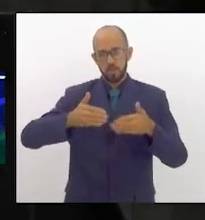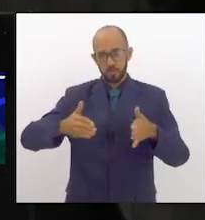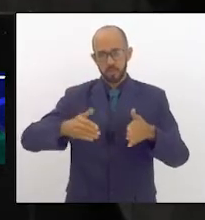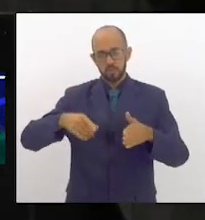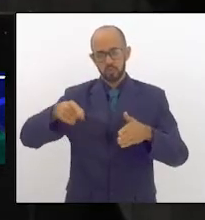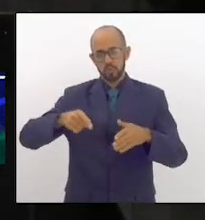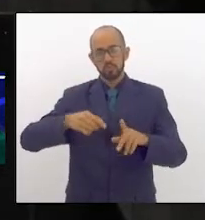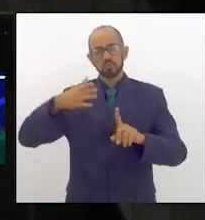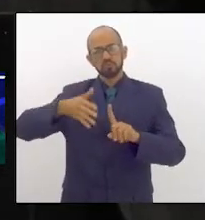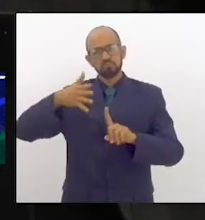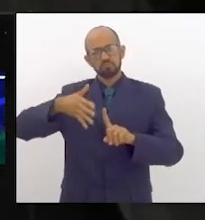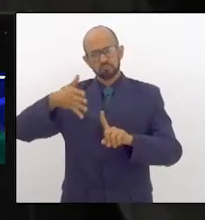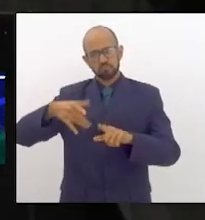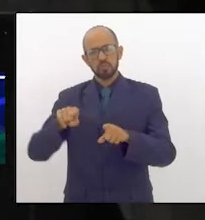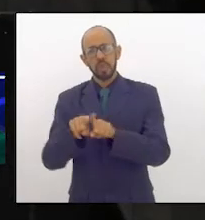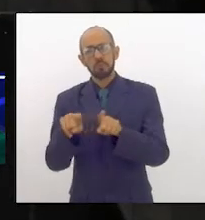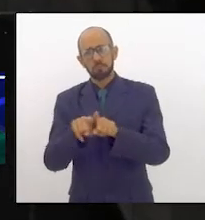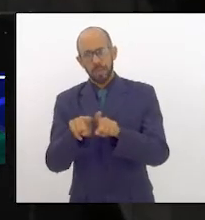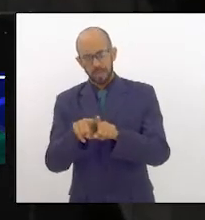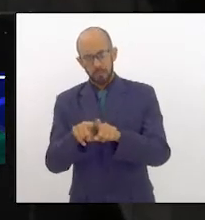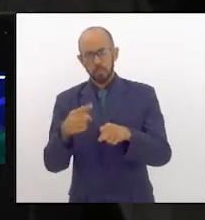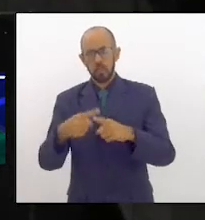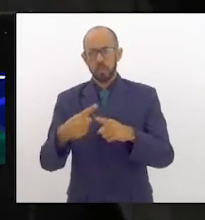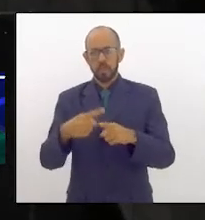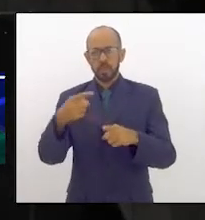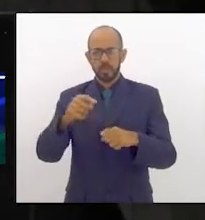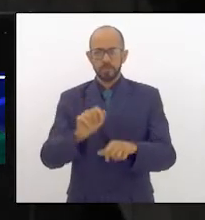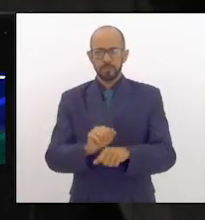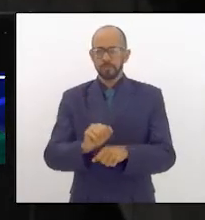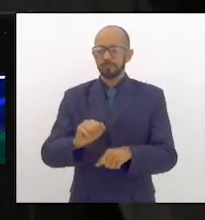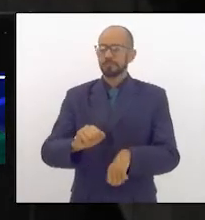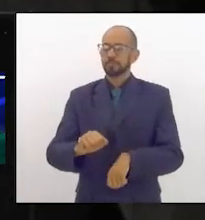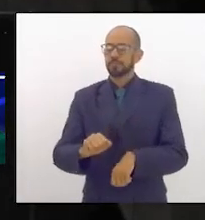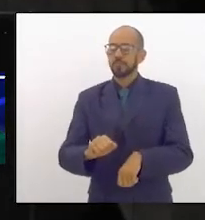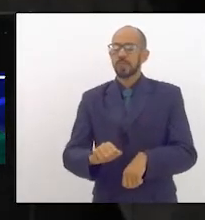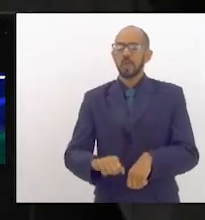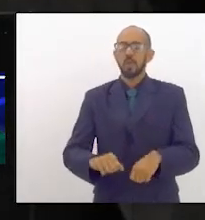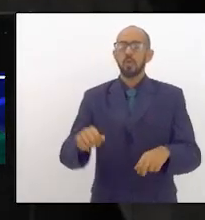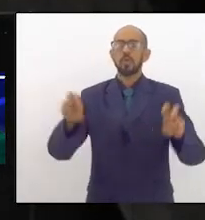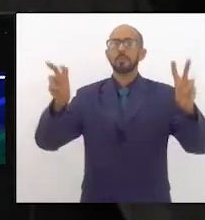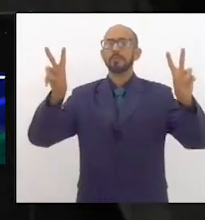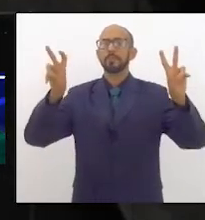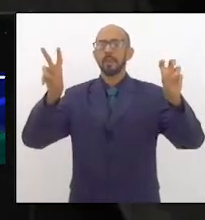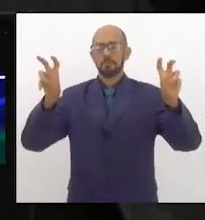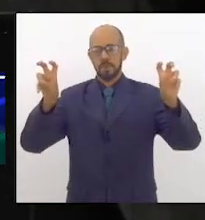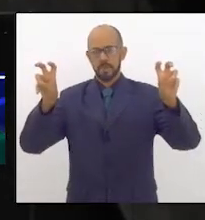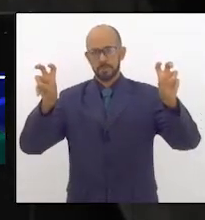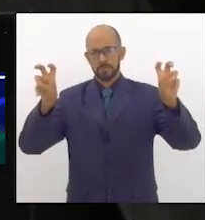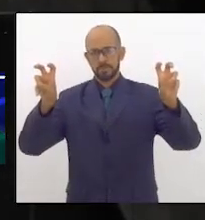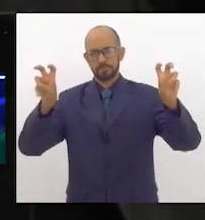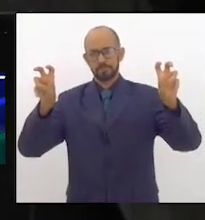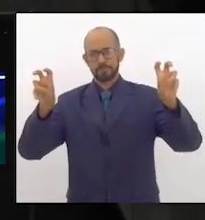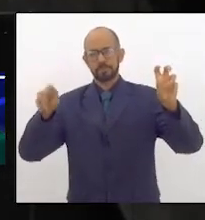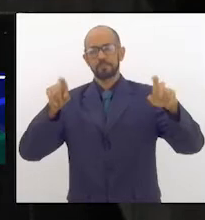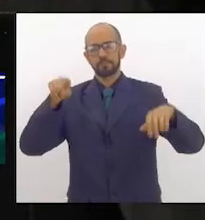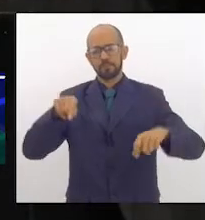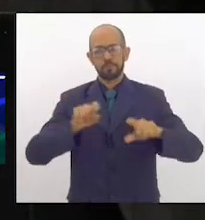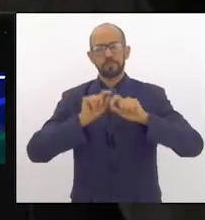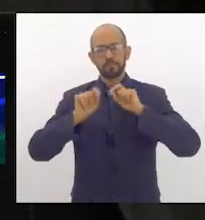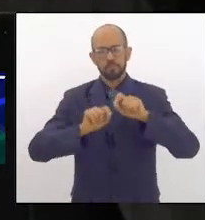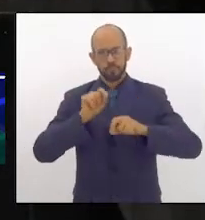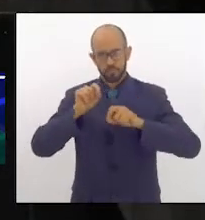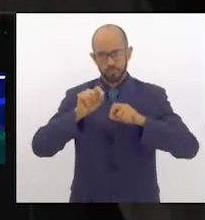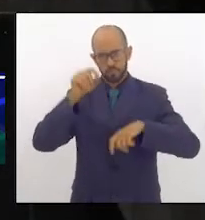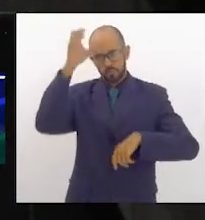pronunciamentos fazer uma manifestação isso porque te ajuda os Paulo o tema da audiência pública era o tema